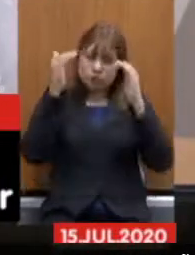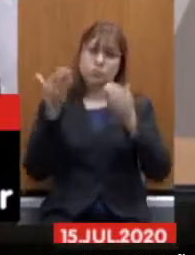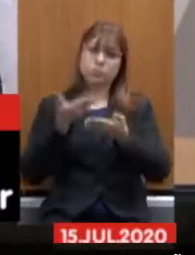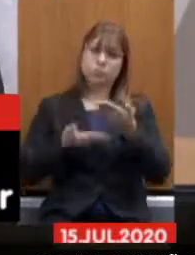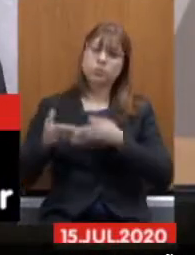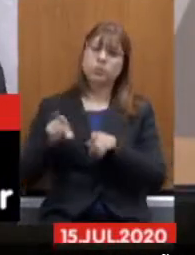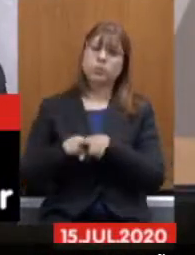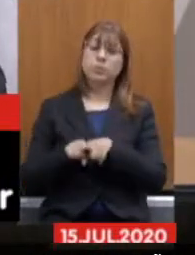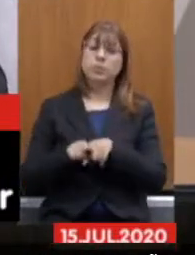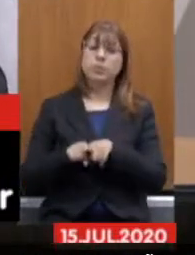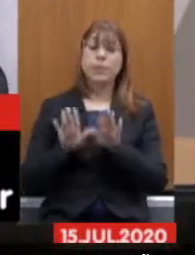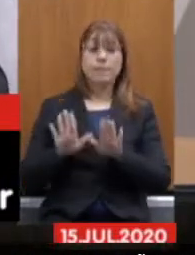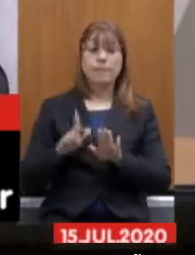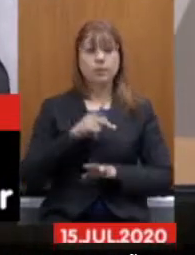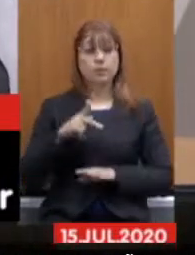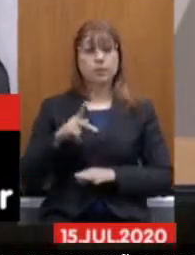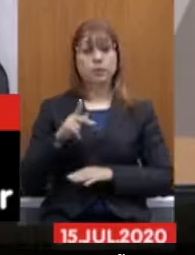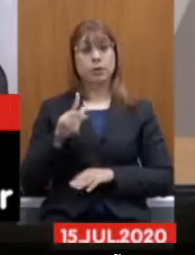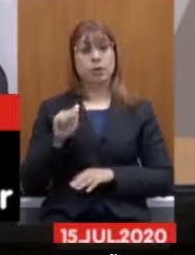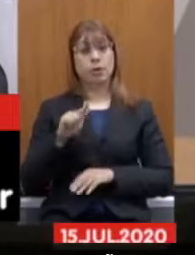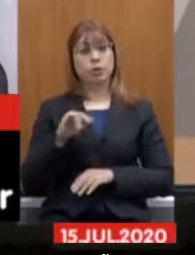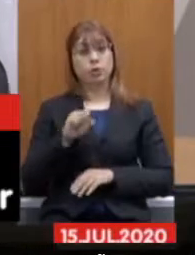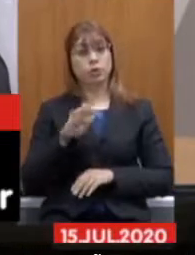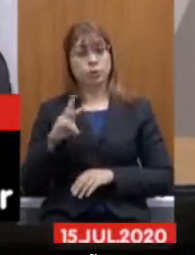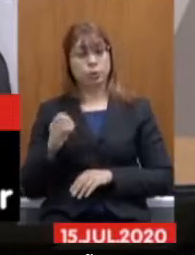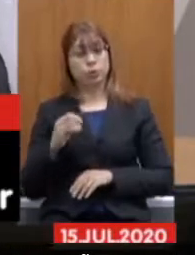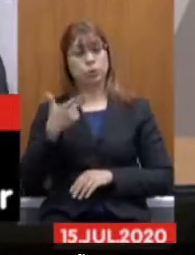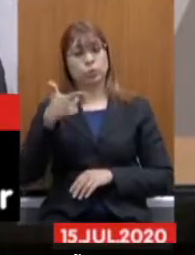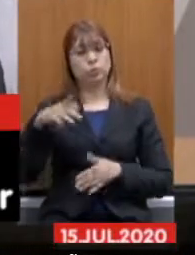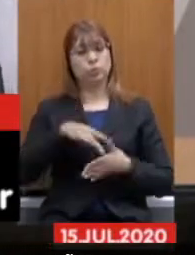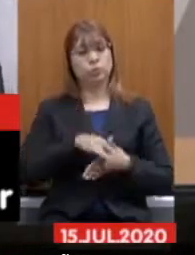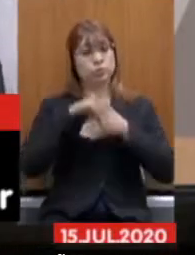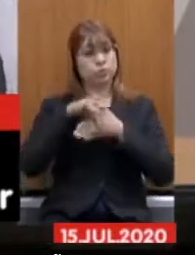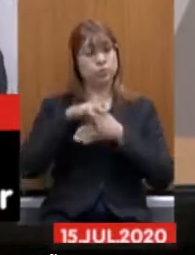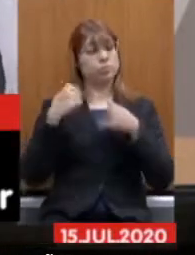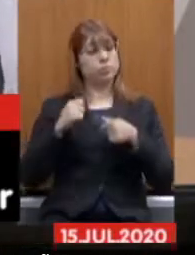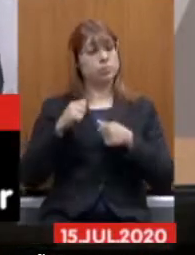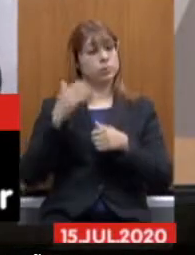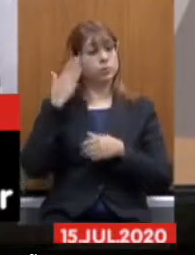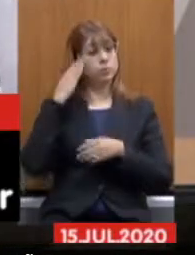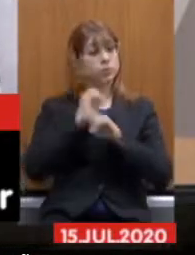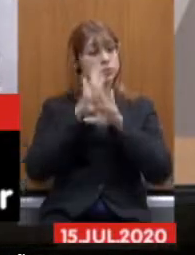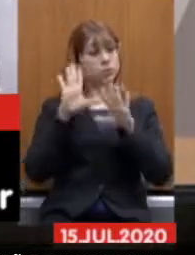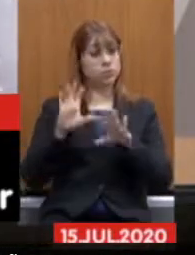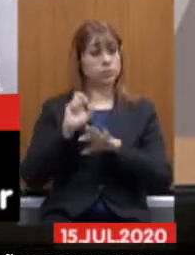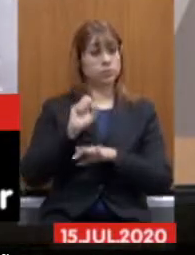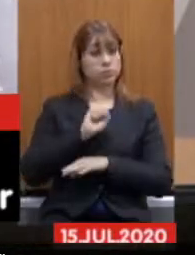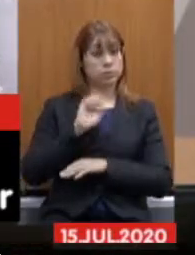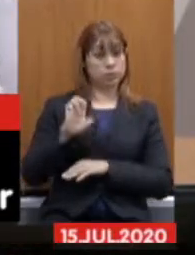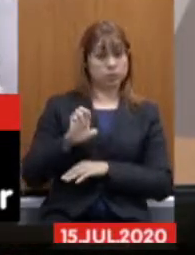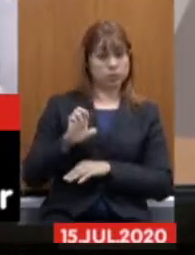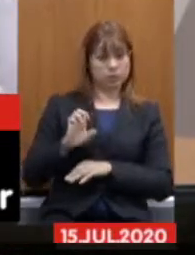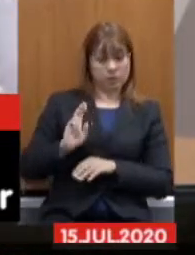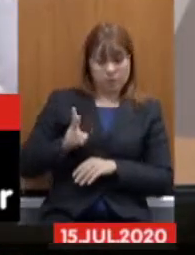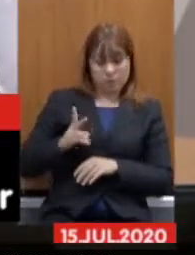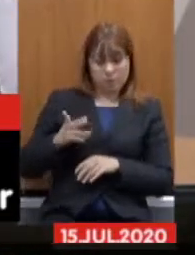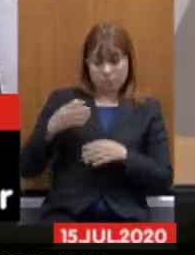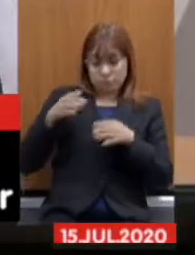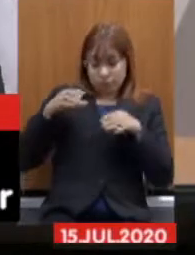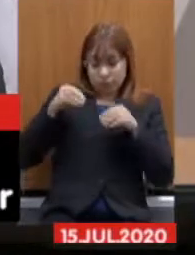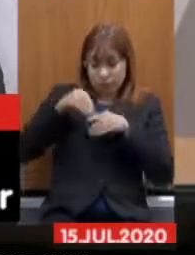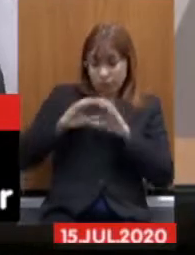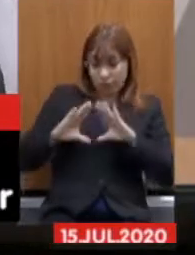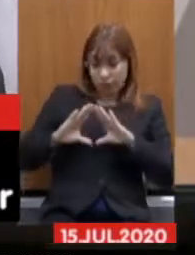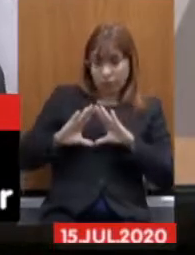entanto o presidente agostinho patrus e os líderes preciso entender que quando você não é ouvido dentro de sua casa